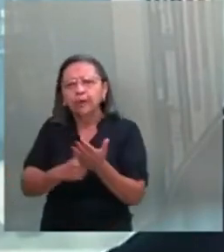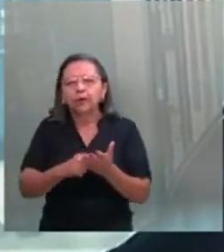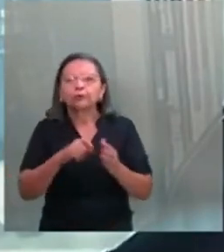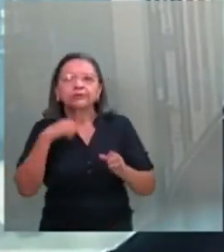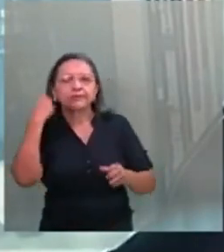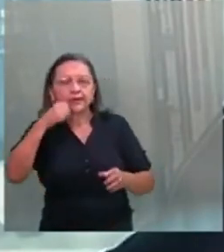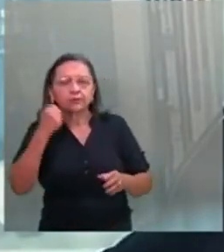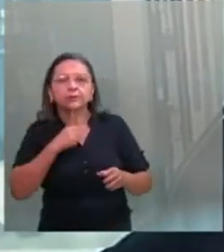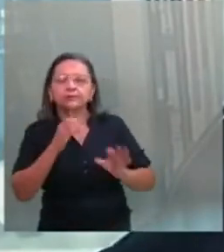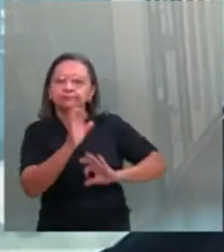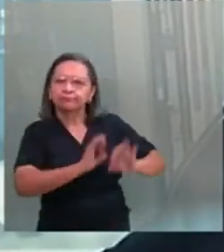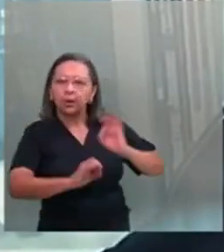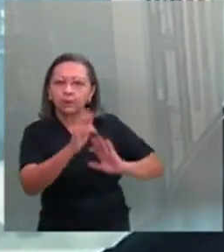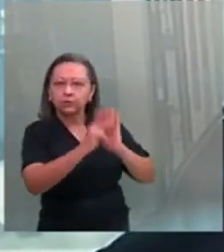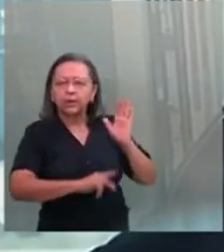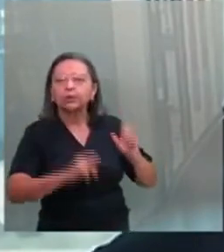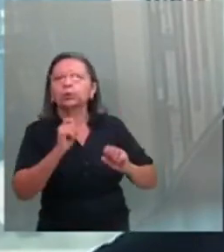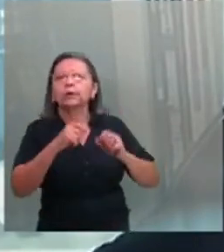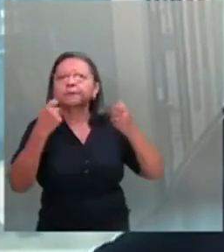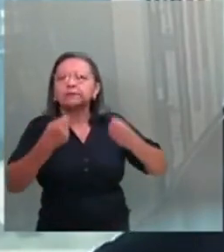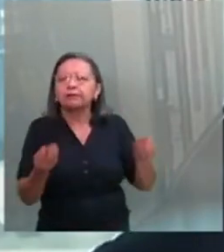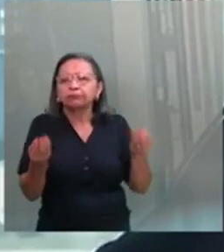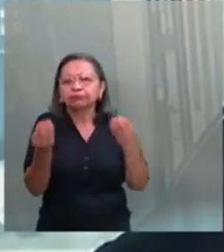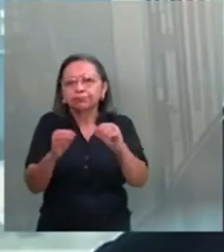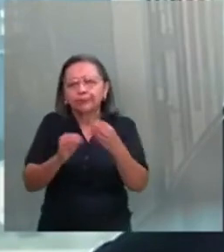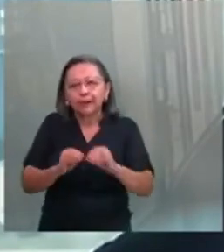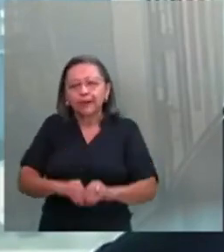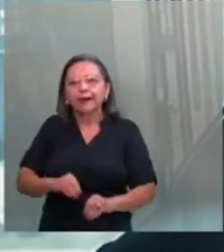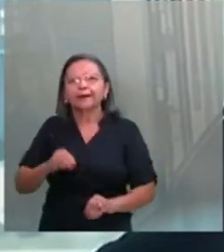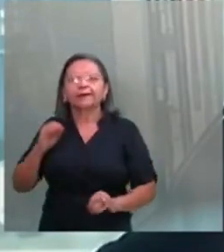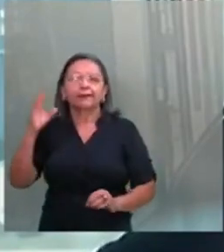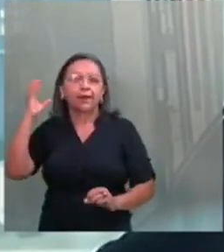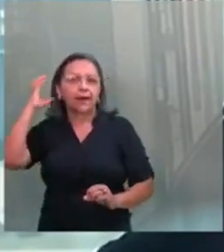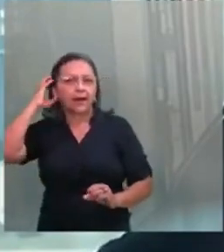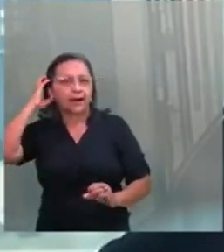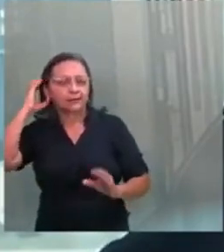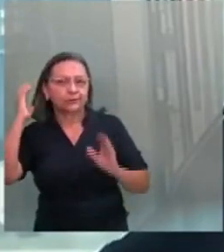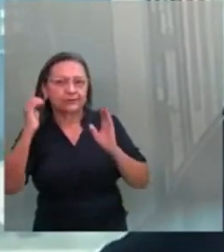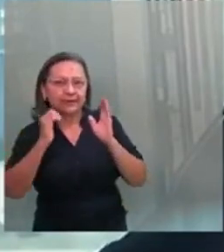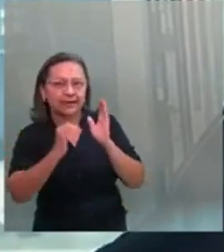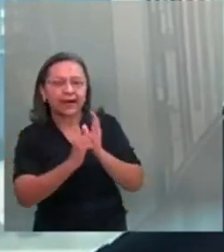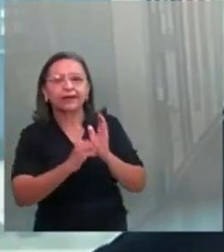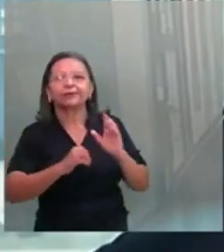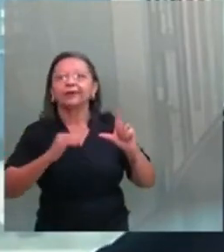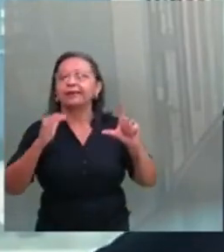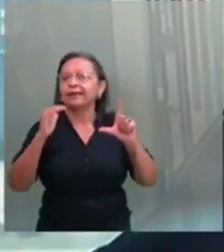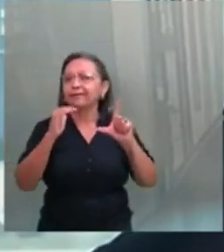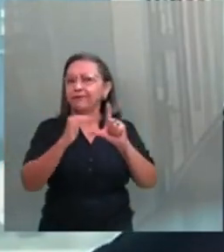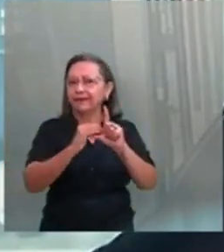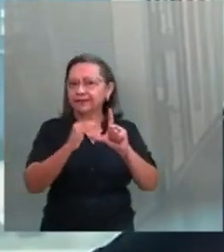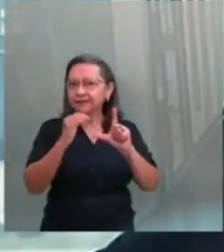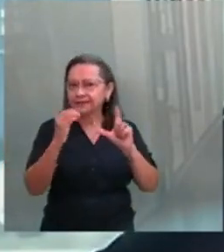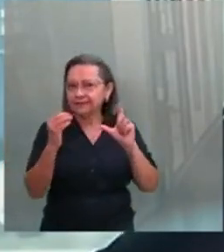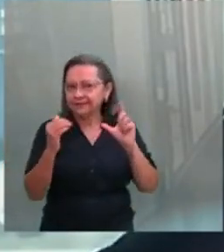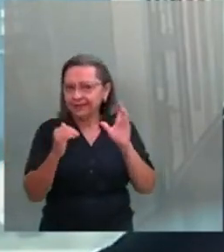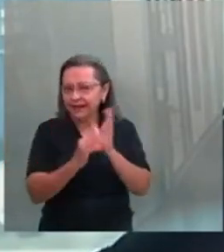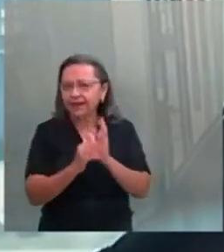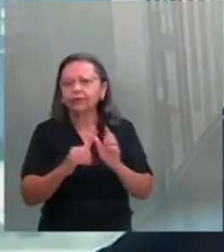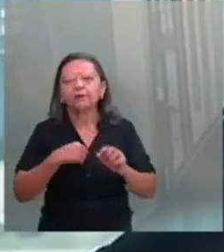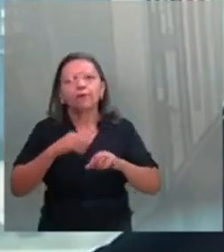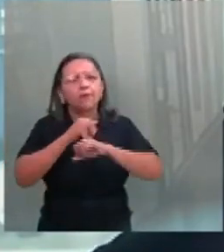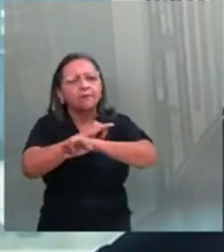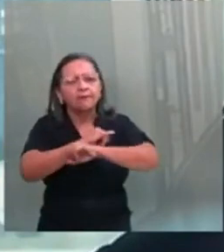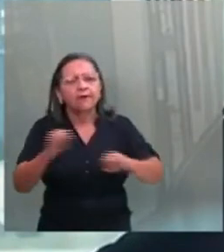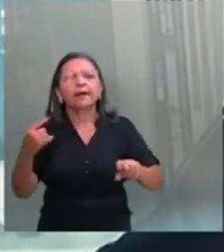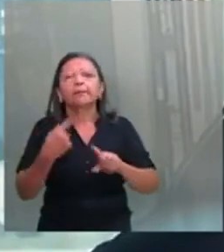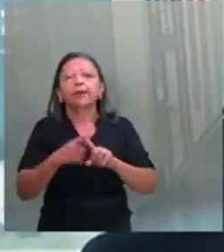a TV Senado, o fortalecimento do serviço de comunicação, de relações públicas da Agência Senado. Eu vou falar aqui porque